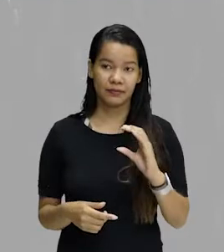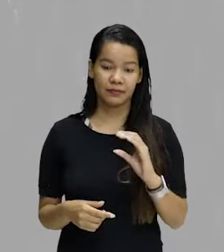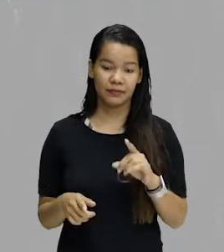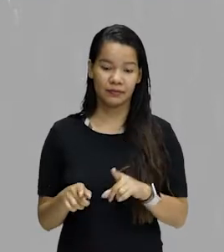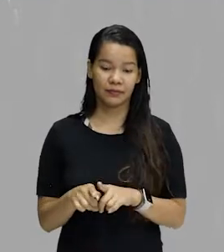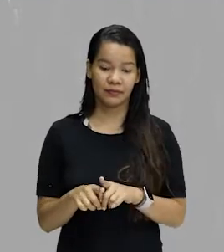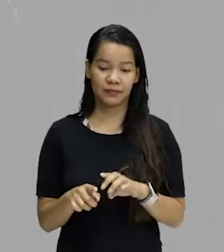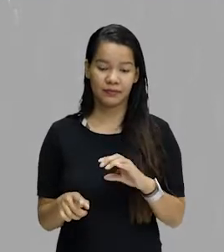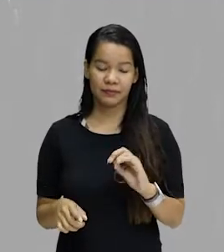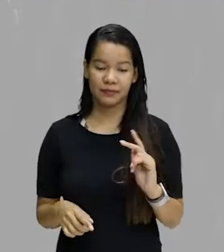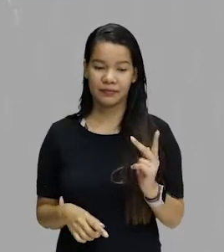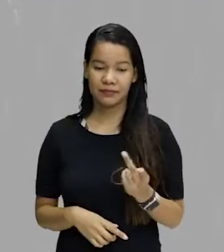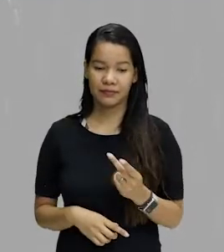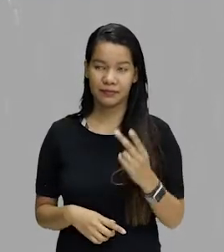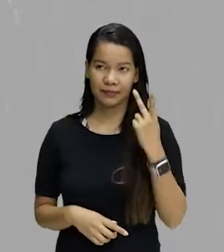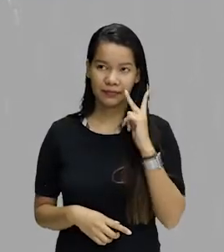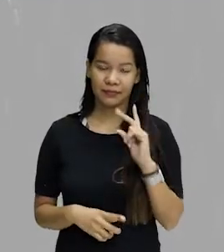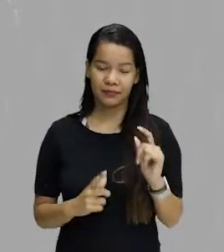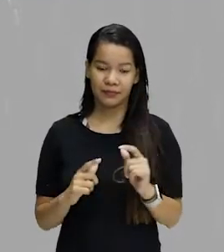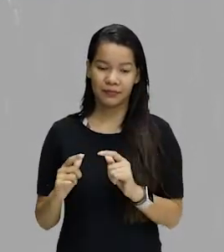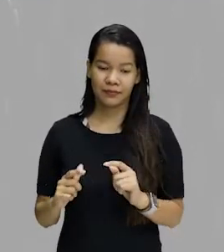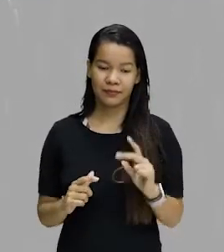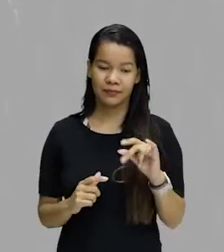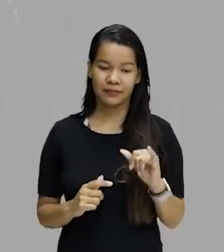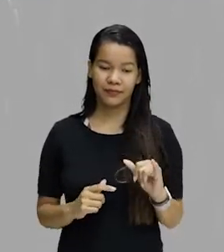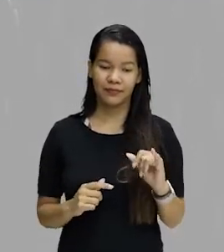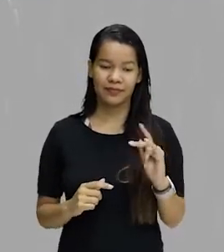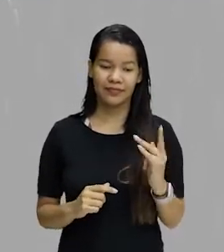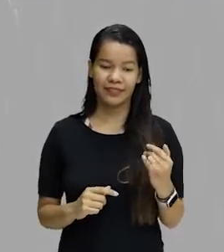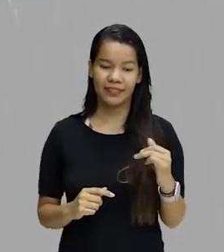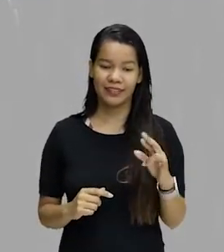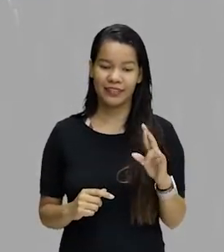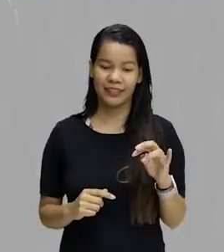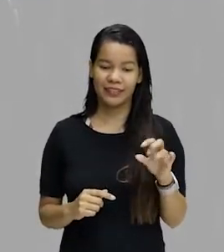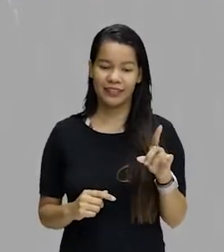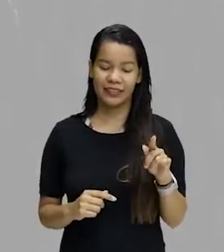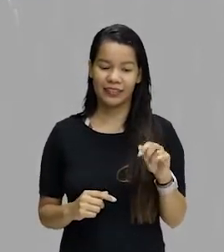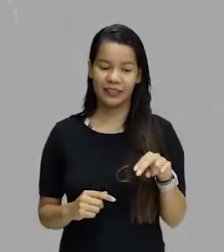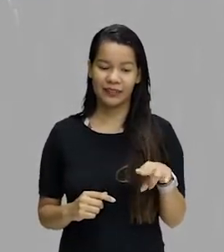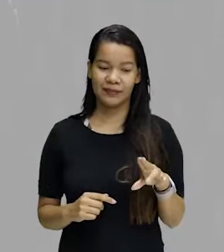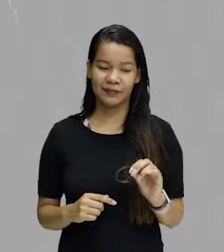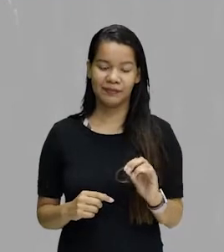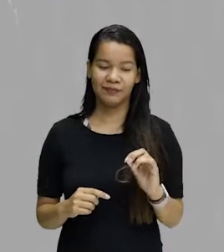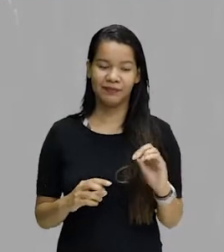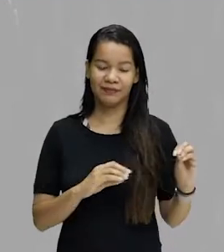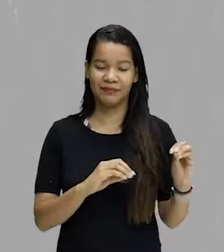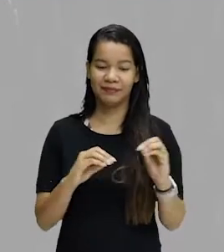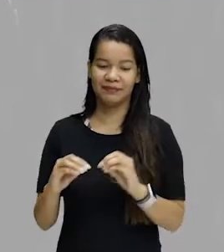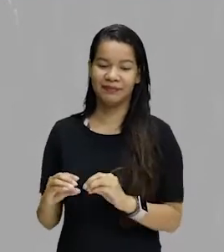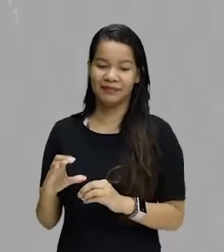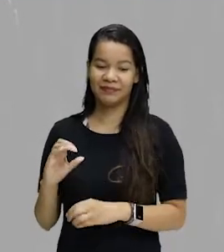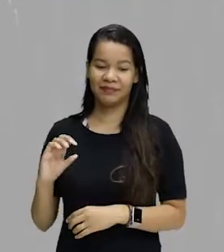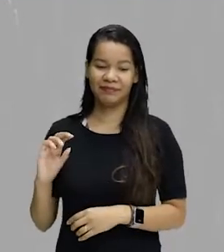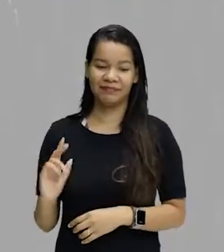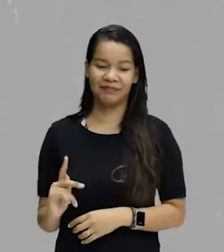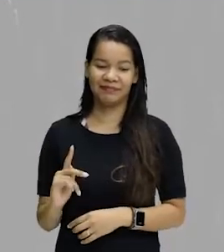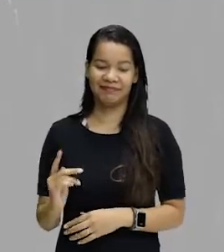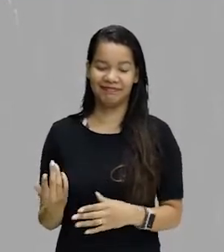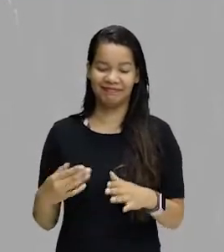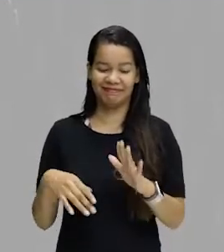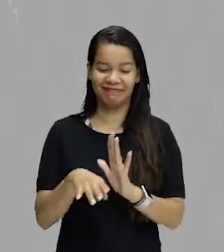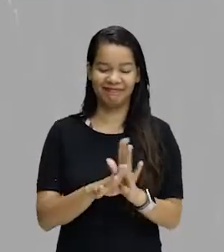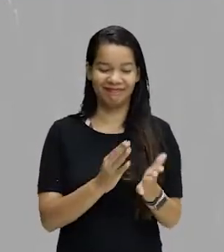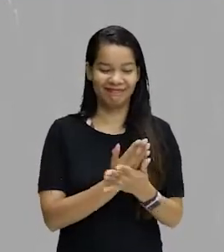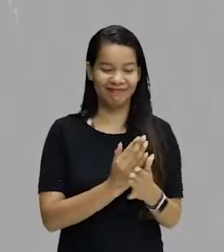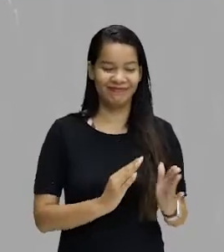o CH. Para onde vai o hidrogênio? Para o CH. Ficando ao final, ó,